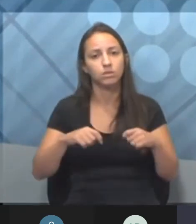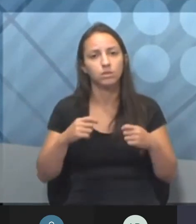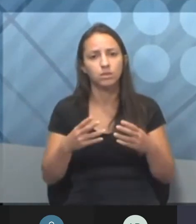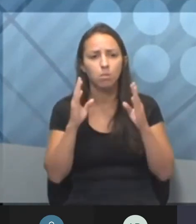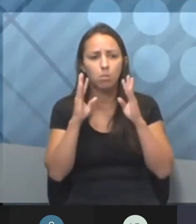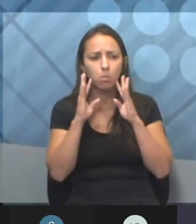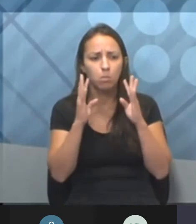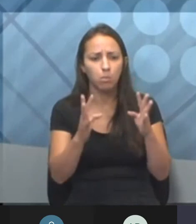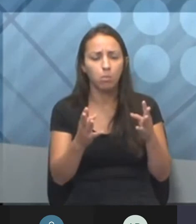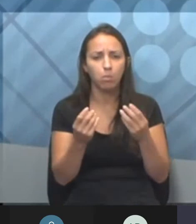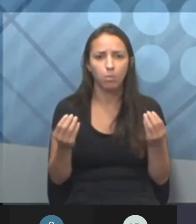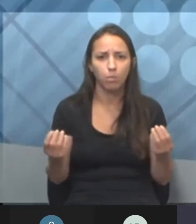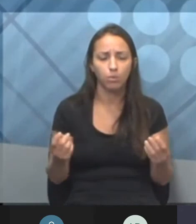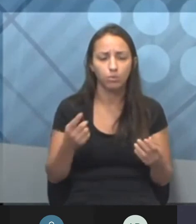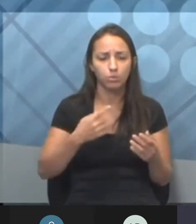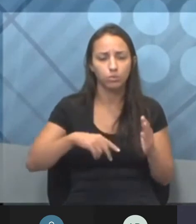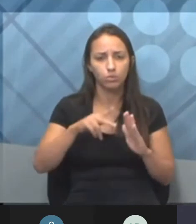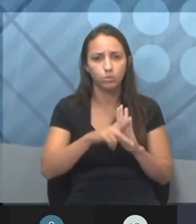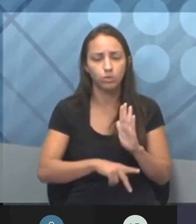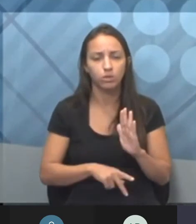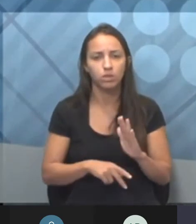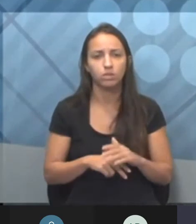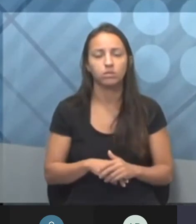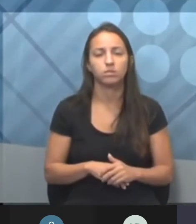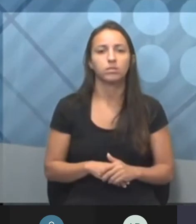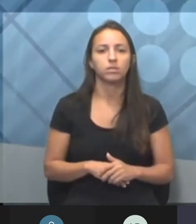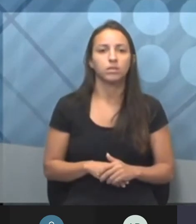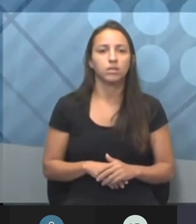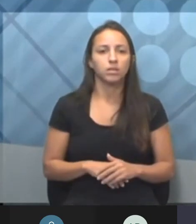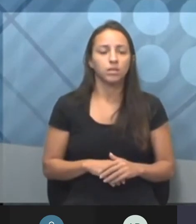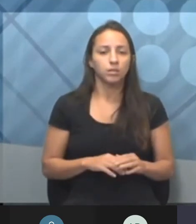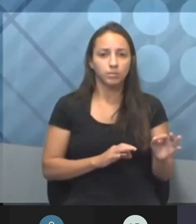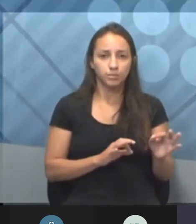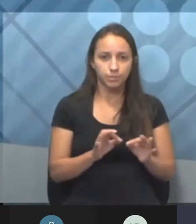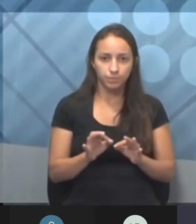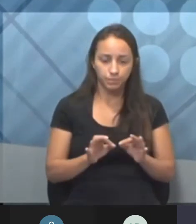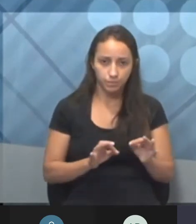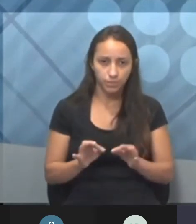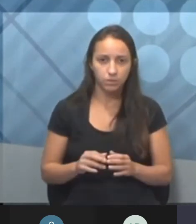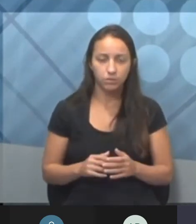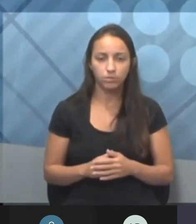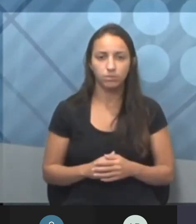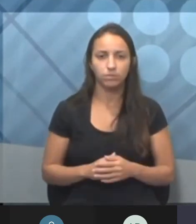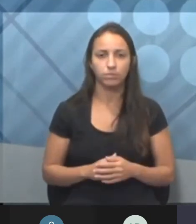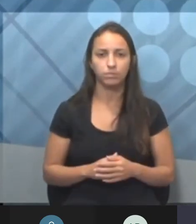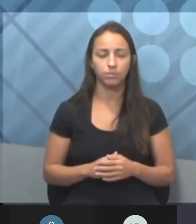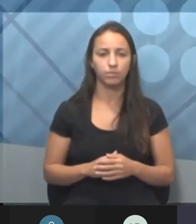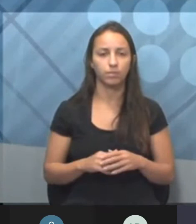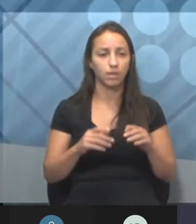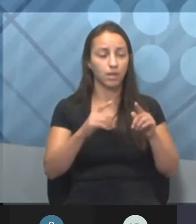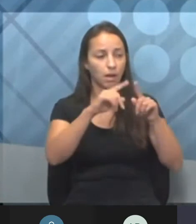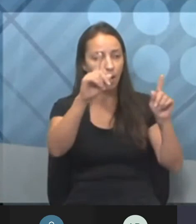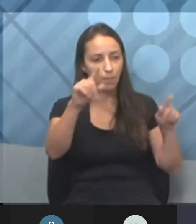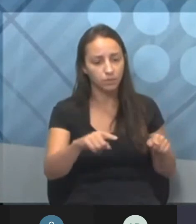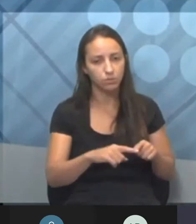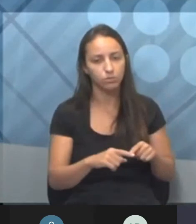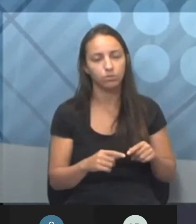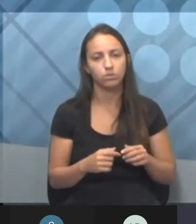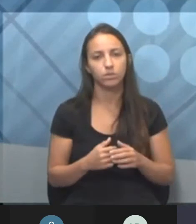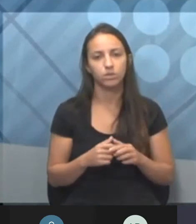muito observar em nossos projetos, fazendo, então, aberturas